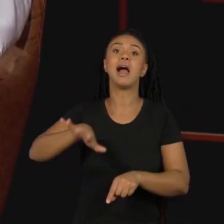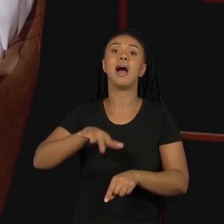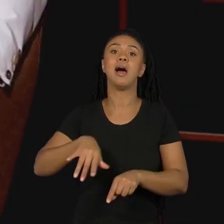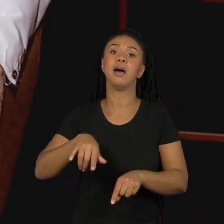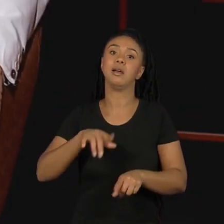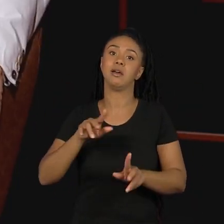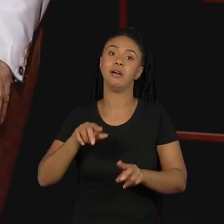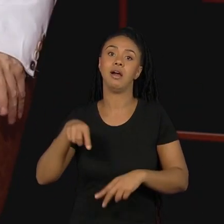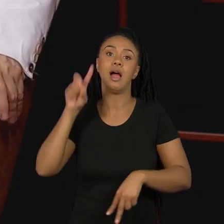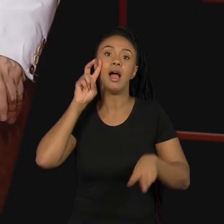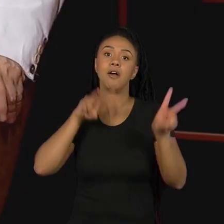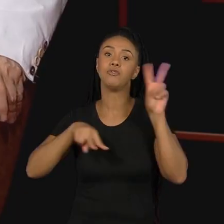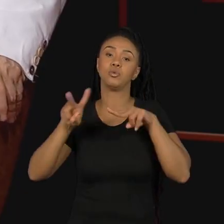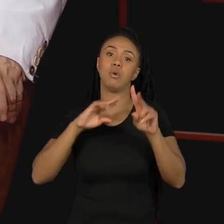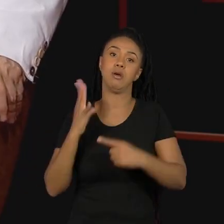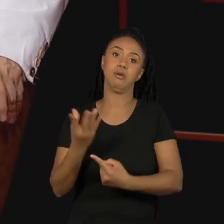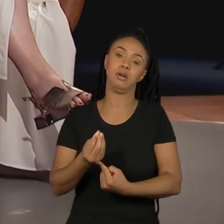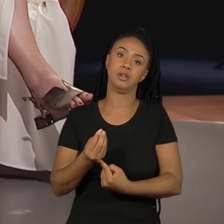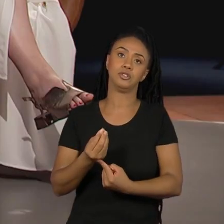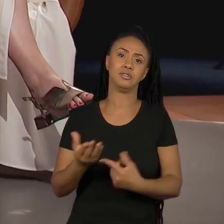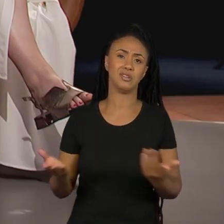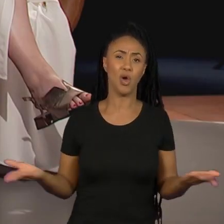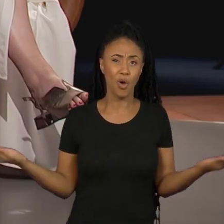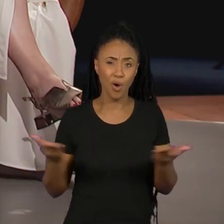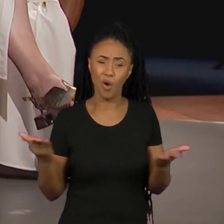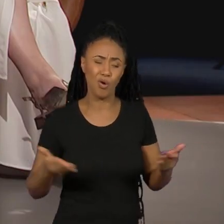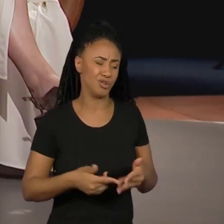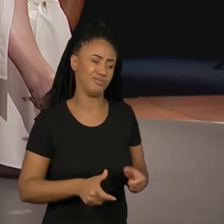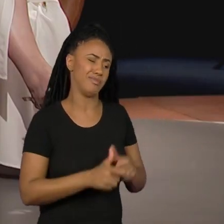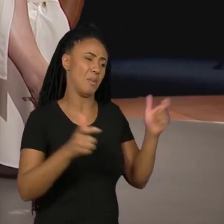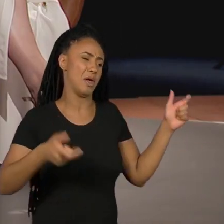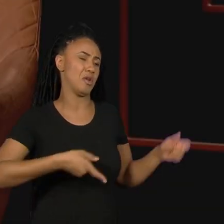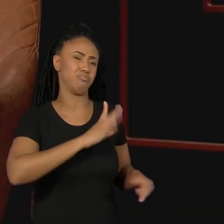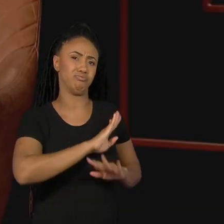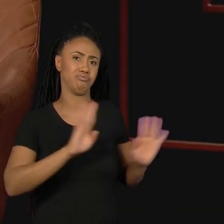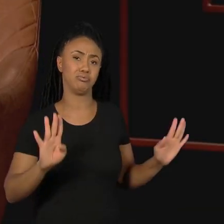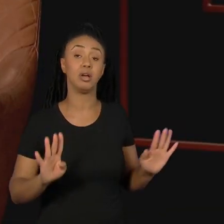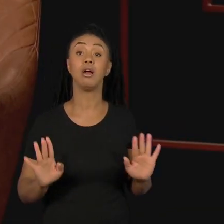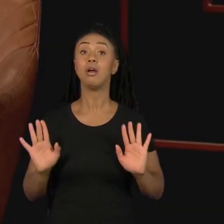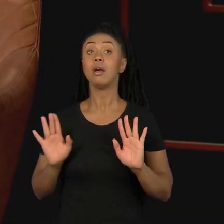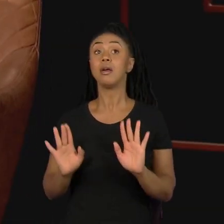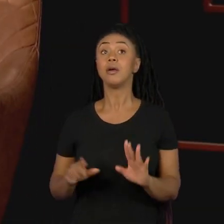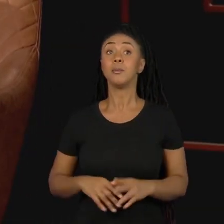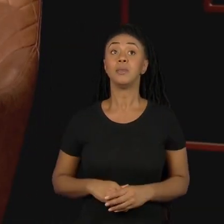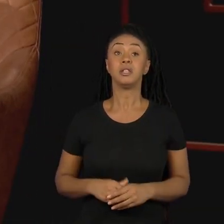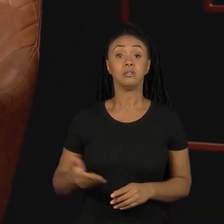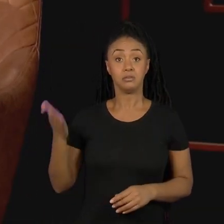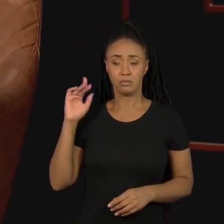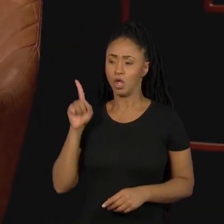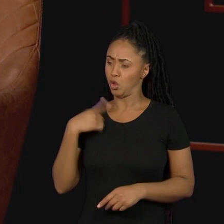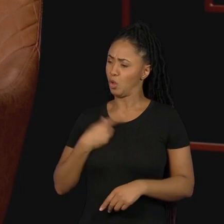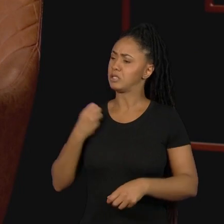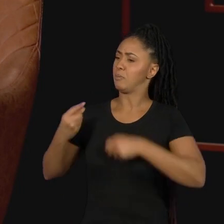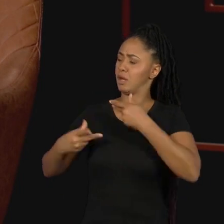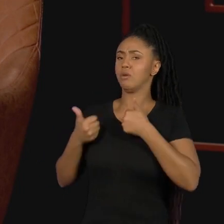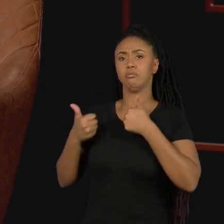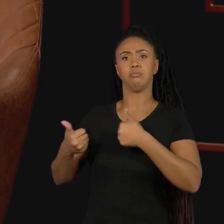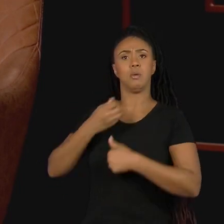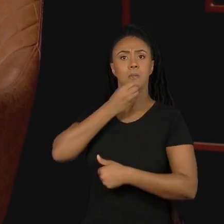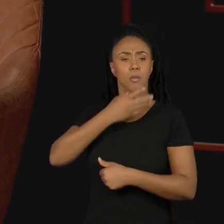olha, nossa classe, ninguém dá a menor bola. Temos oferta. As nossas bienais são boas, os grandes